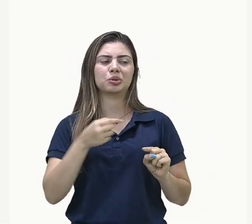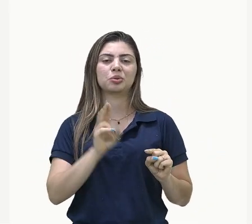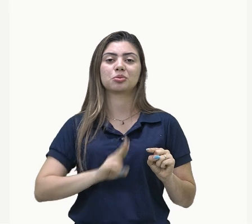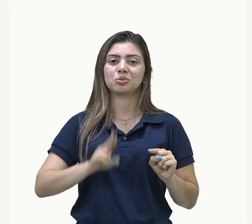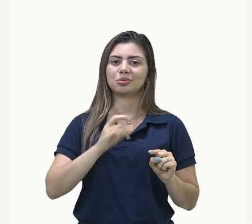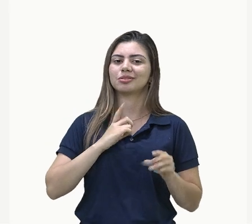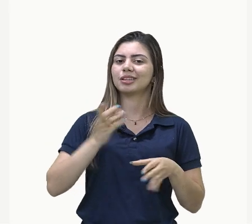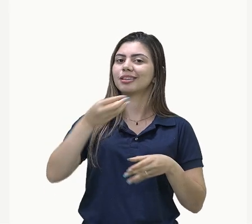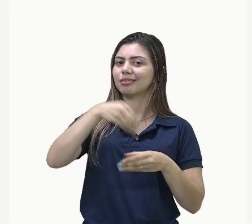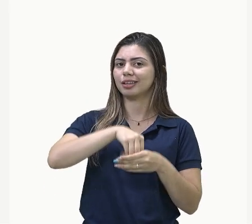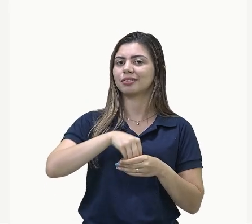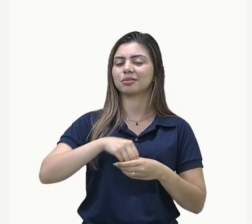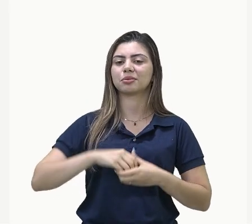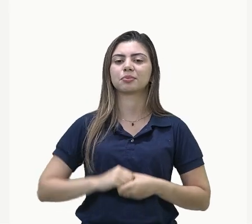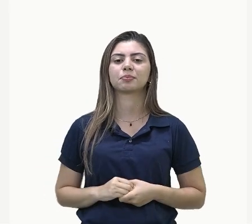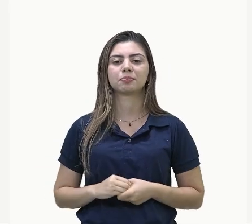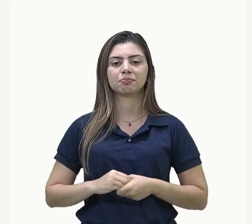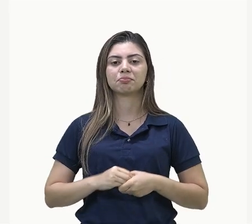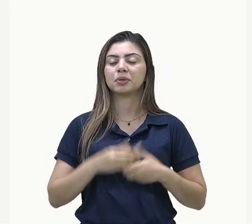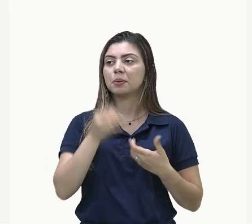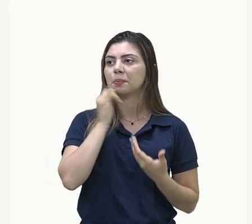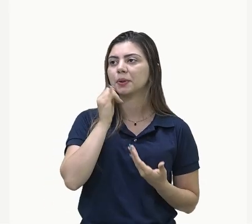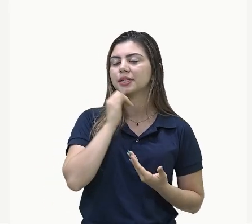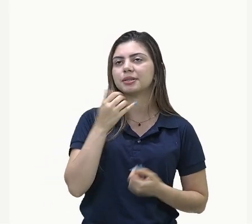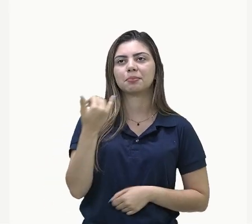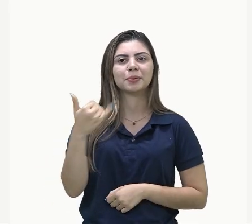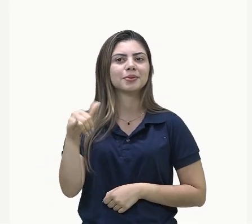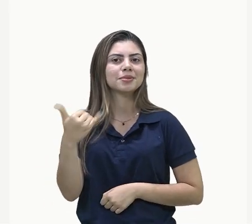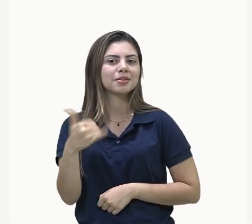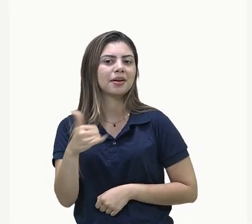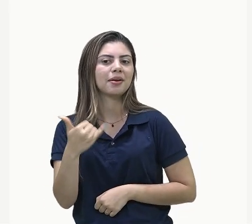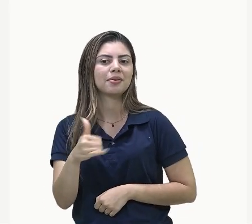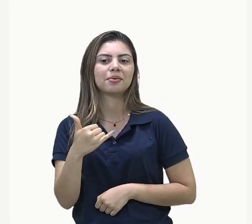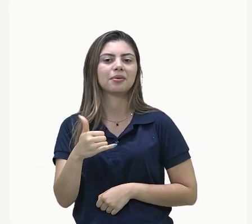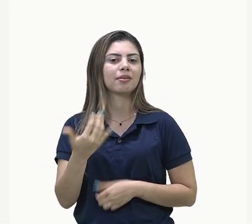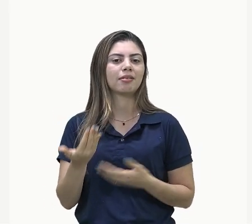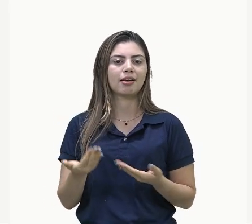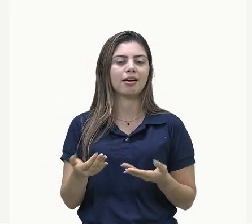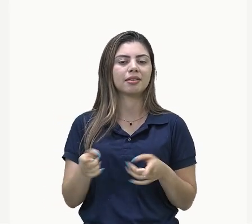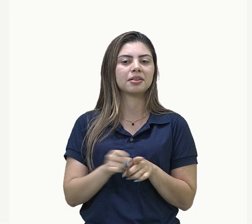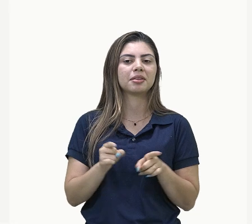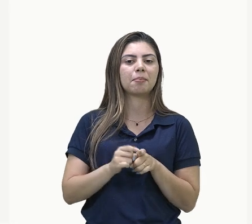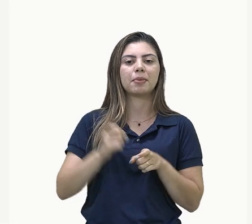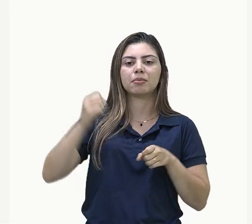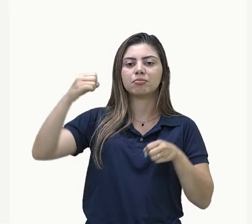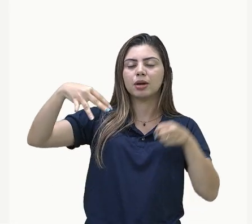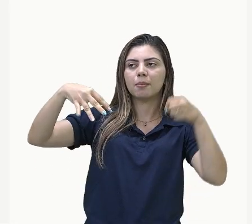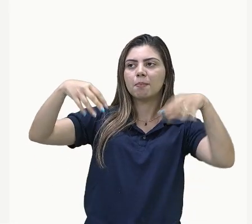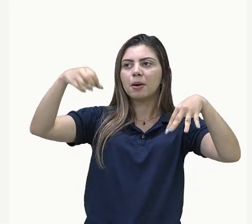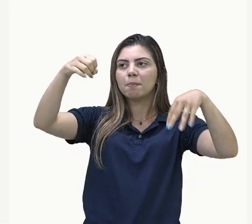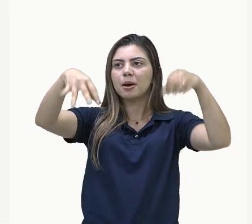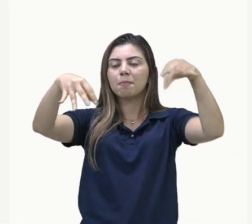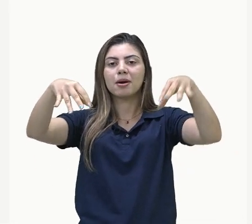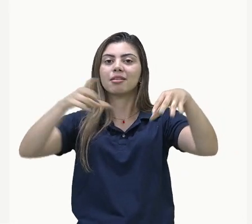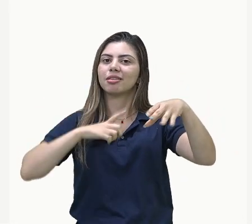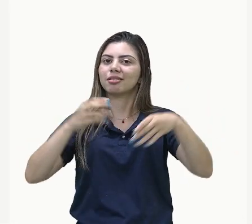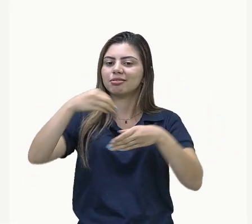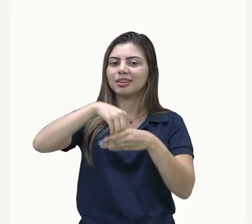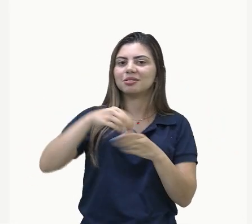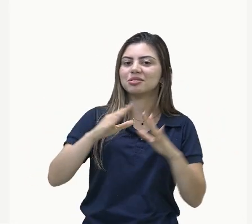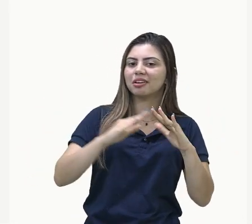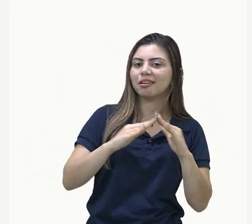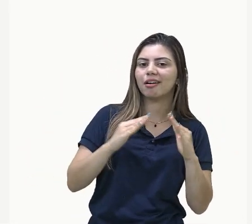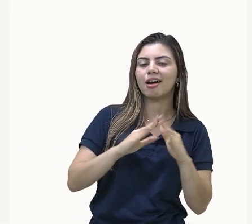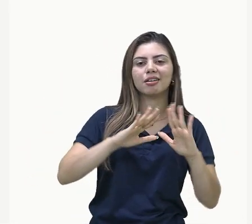usamos diariamente, desde os nossos celulares até os sistemas de iluminação em nossas